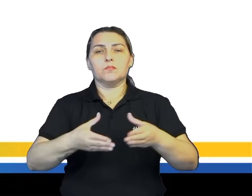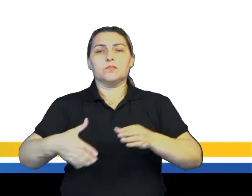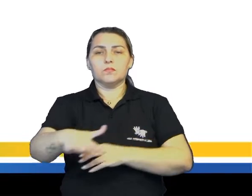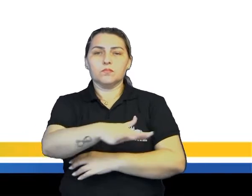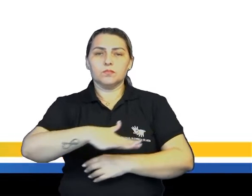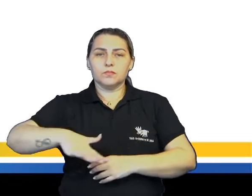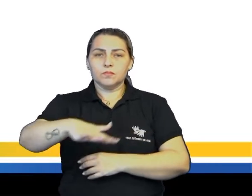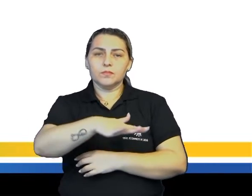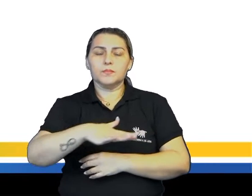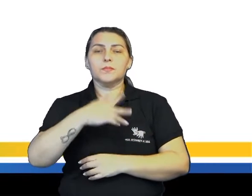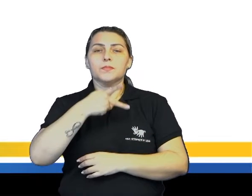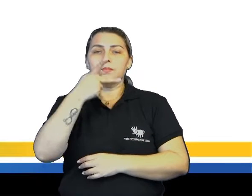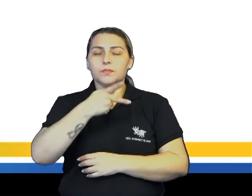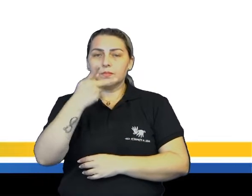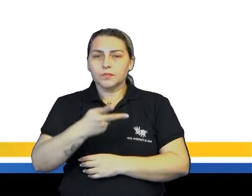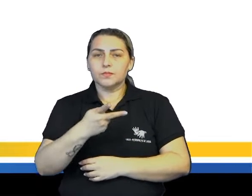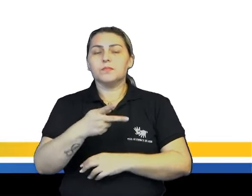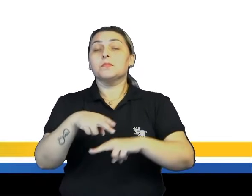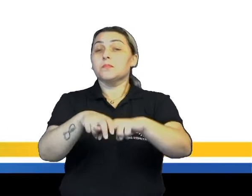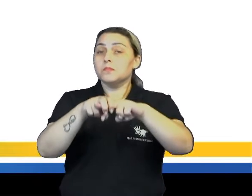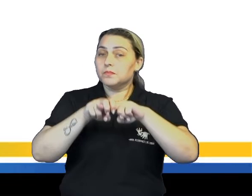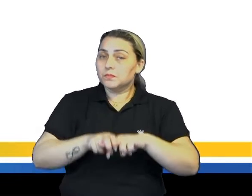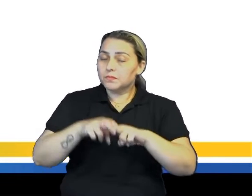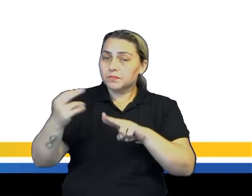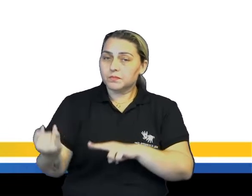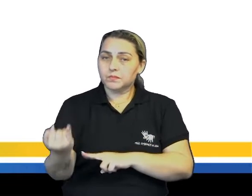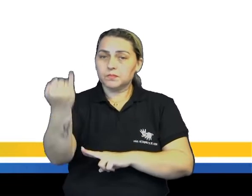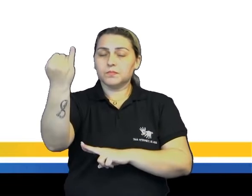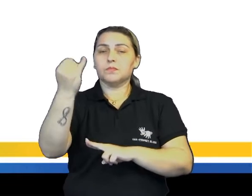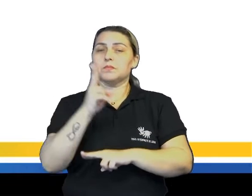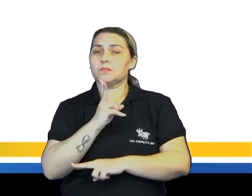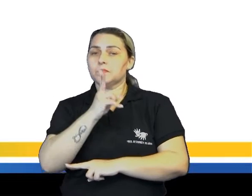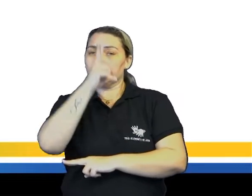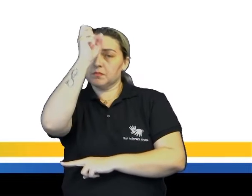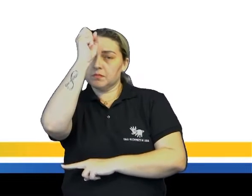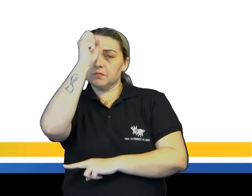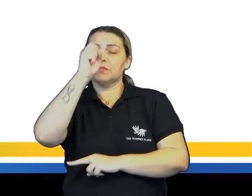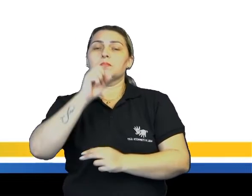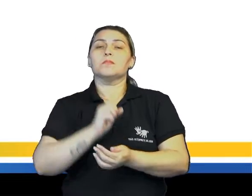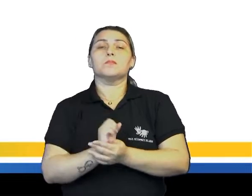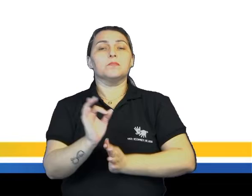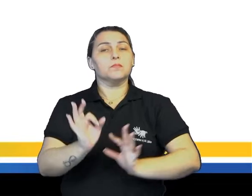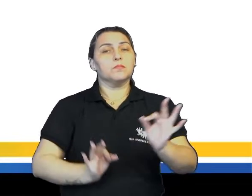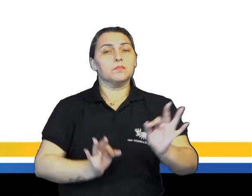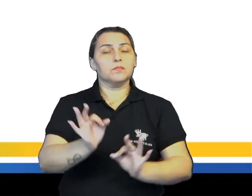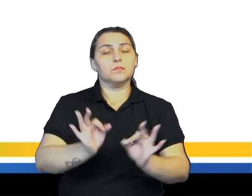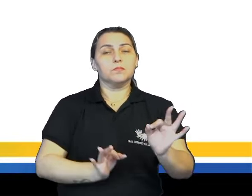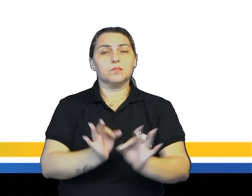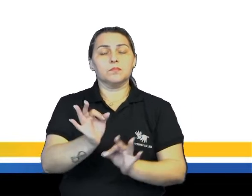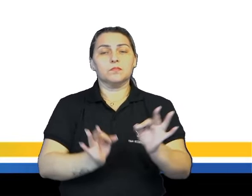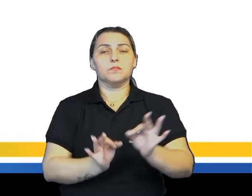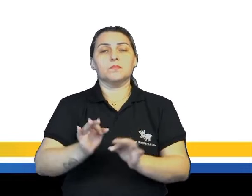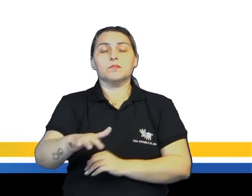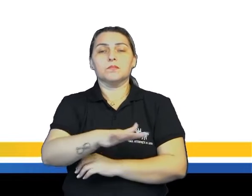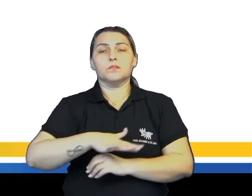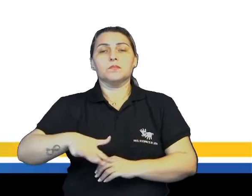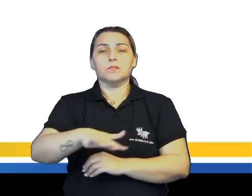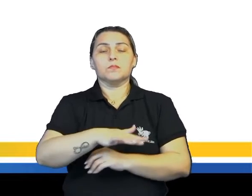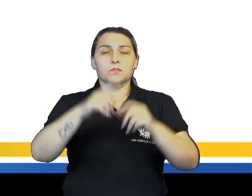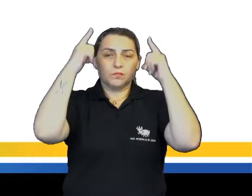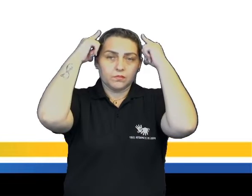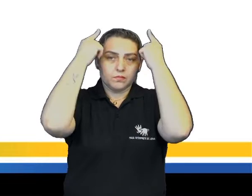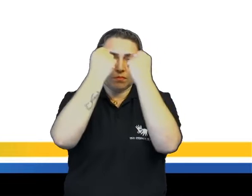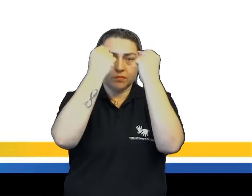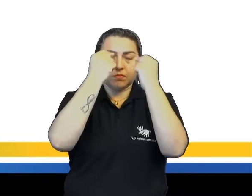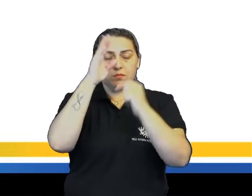comunidade. Então ele vai dizer, foram, portanto, essencial para fortalecer a organização dos membros da sociedade